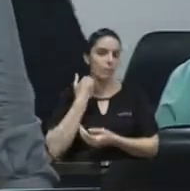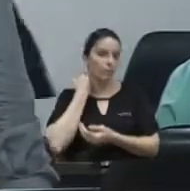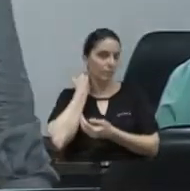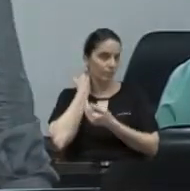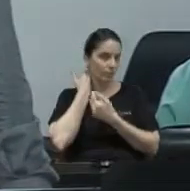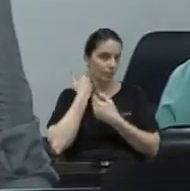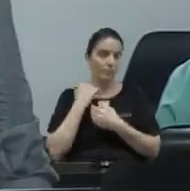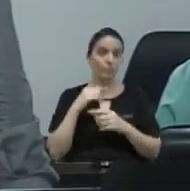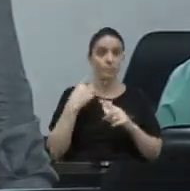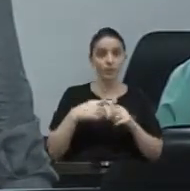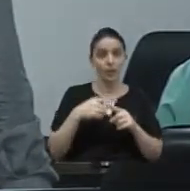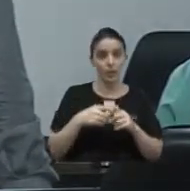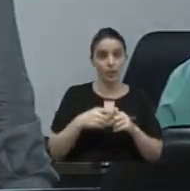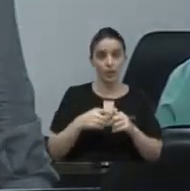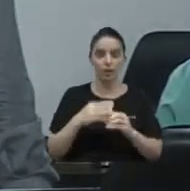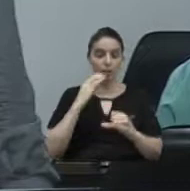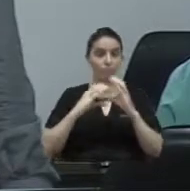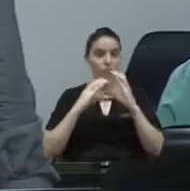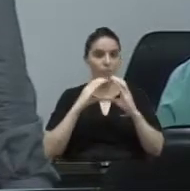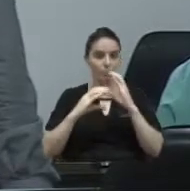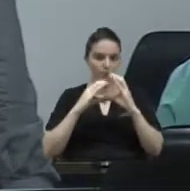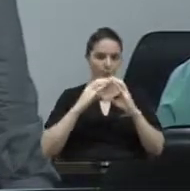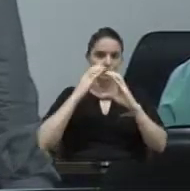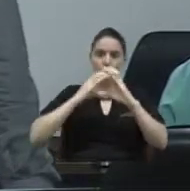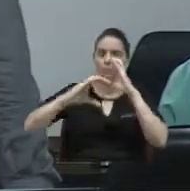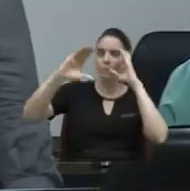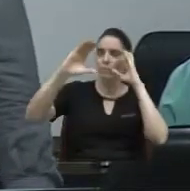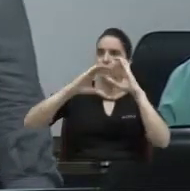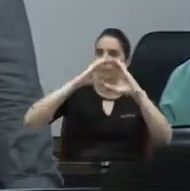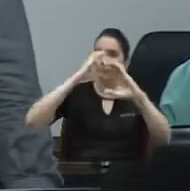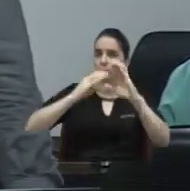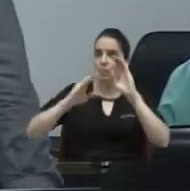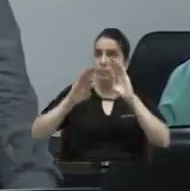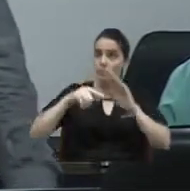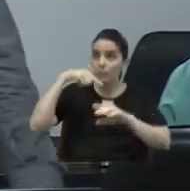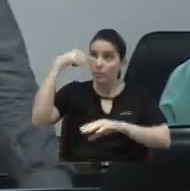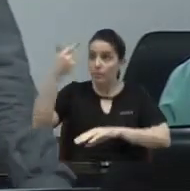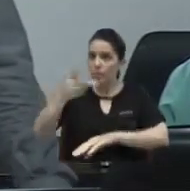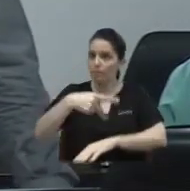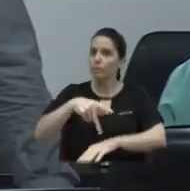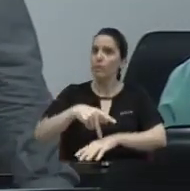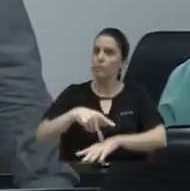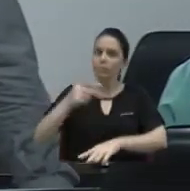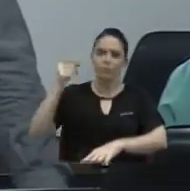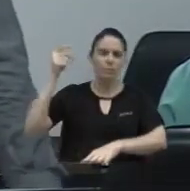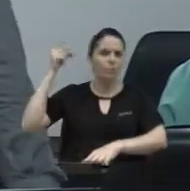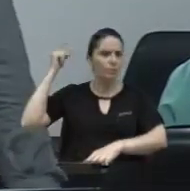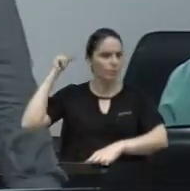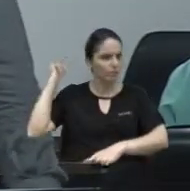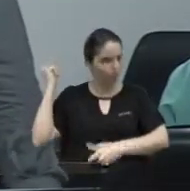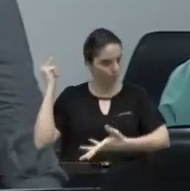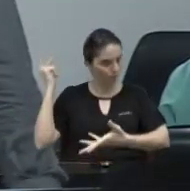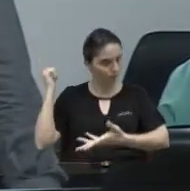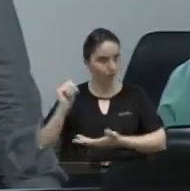exílio. Então, são tempos e tempos. Olhando para a